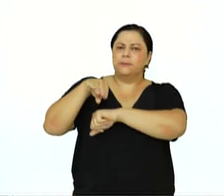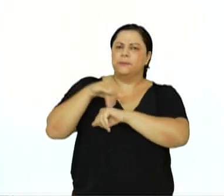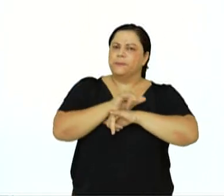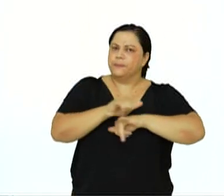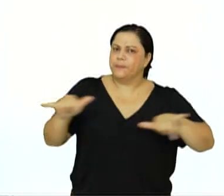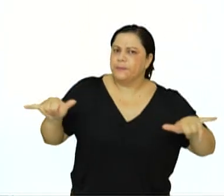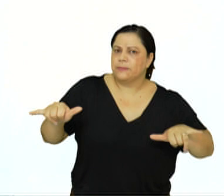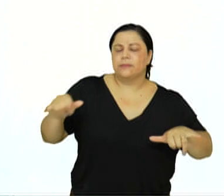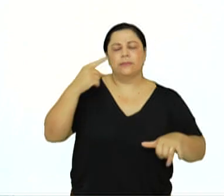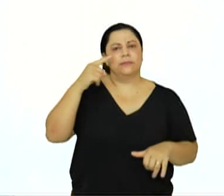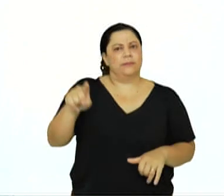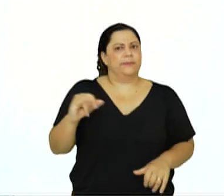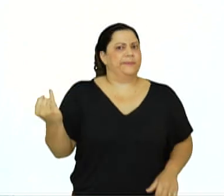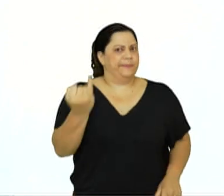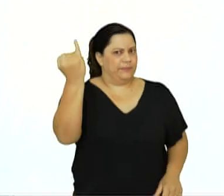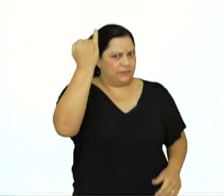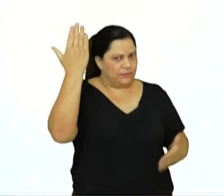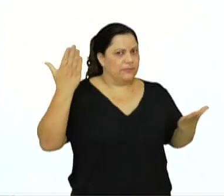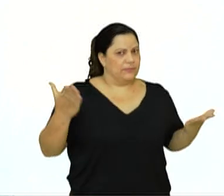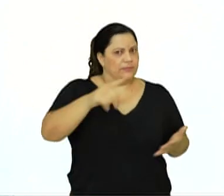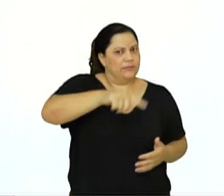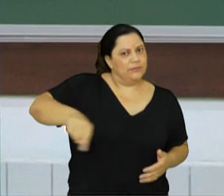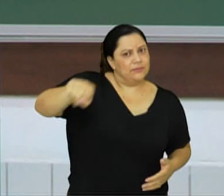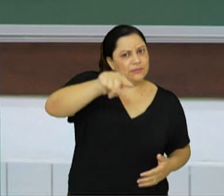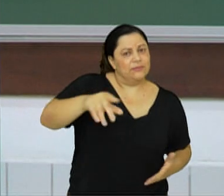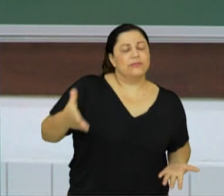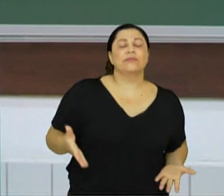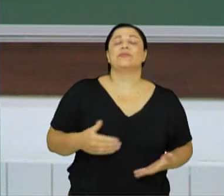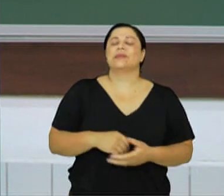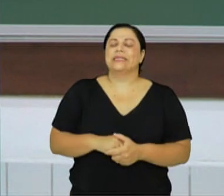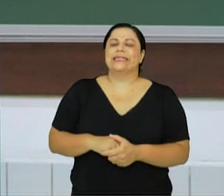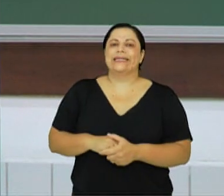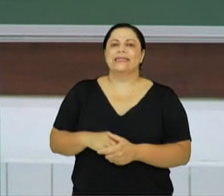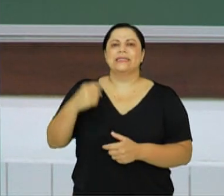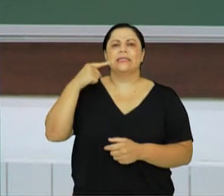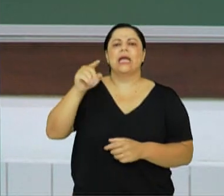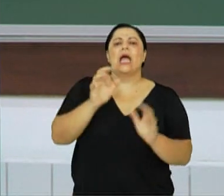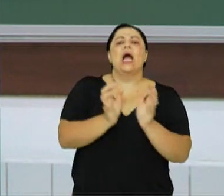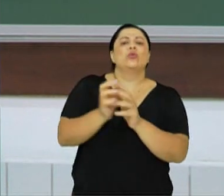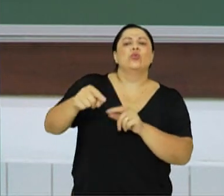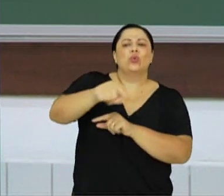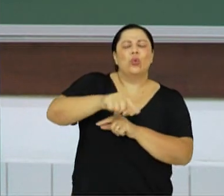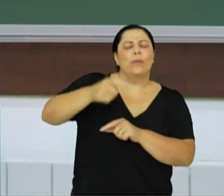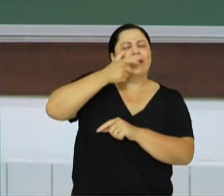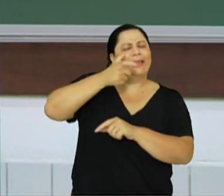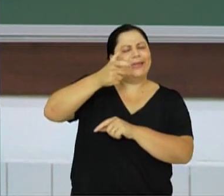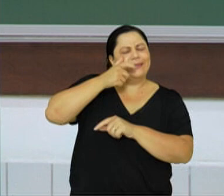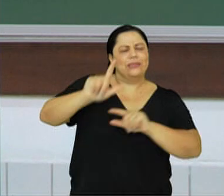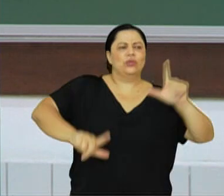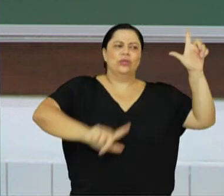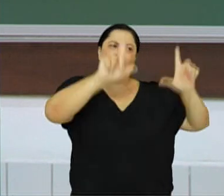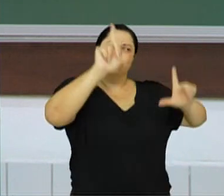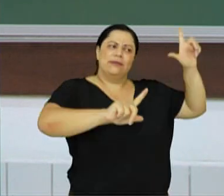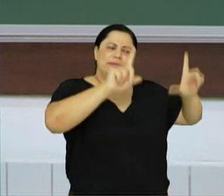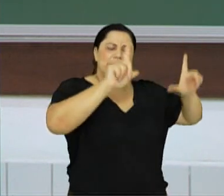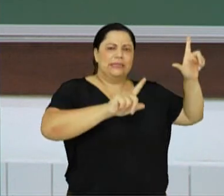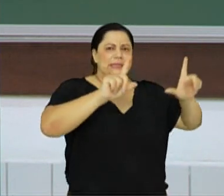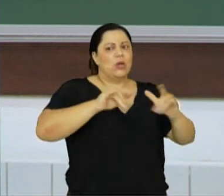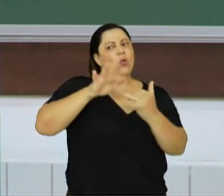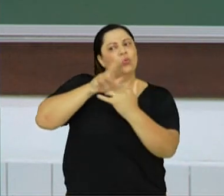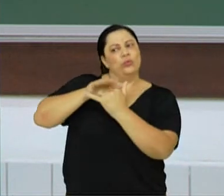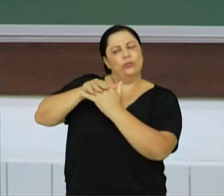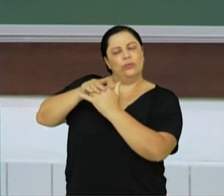que são extremamente importantes para vocês. A galera que está assistindo a aula agora na televisão, no YouTube,